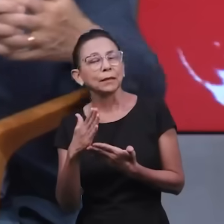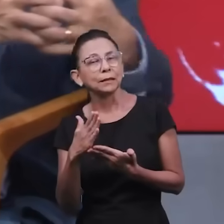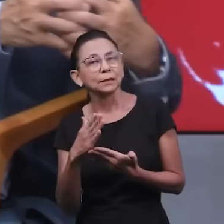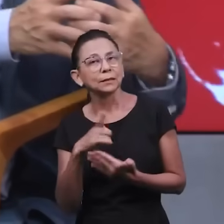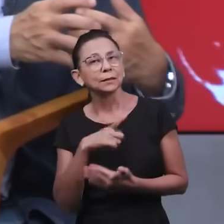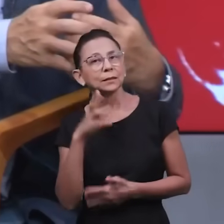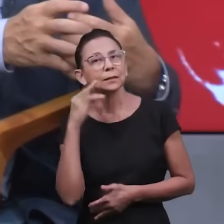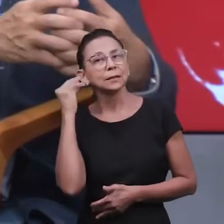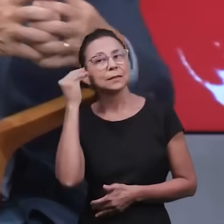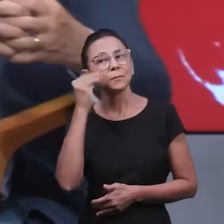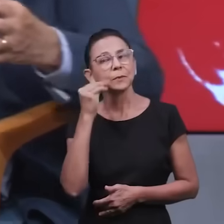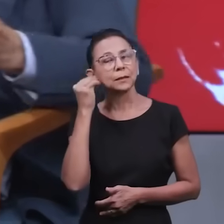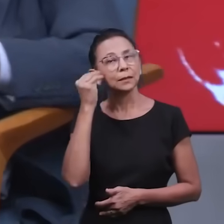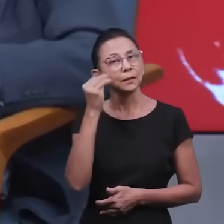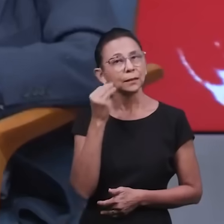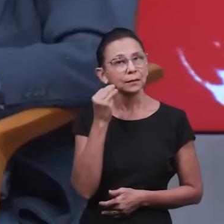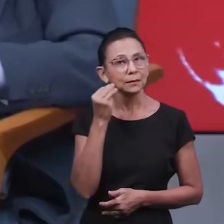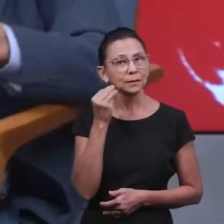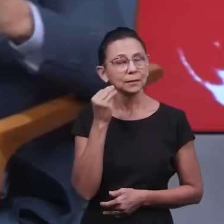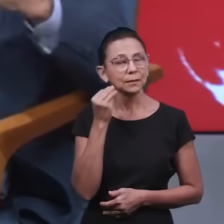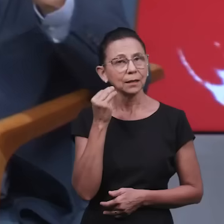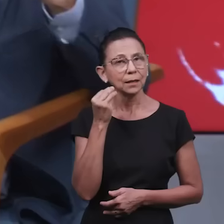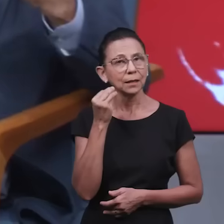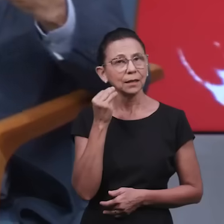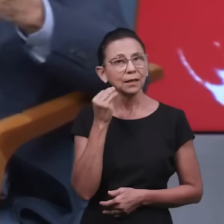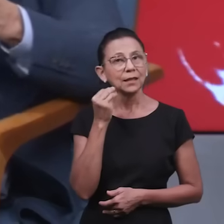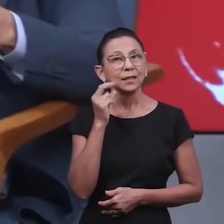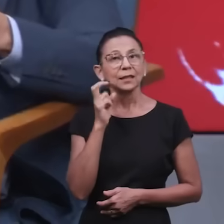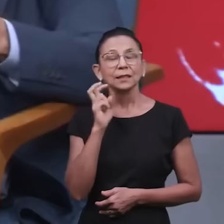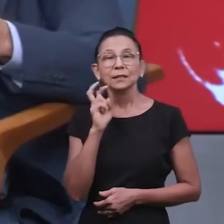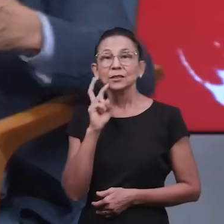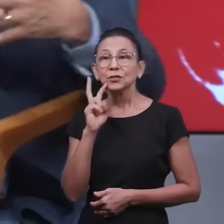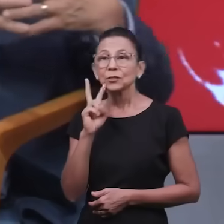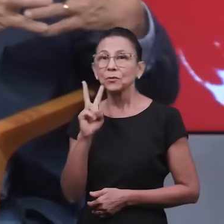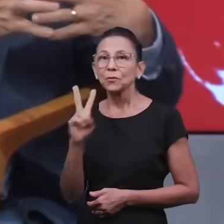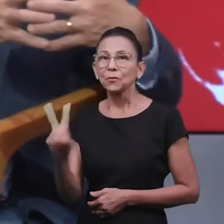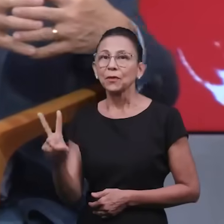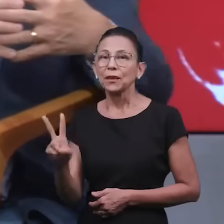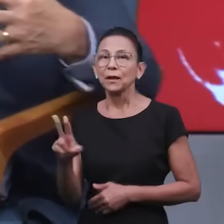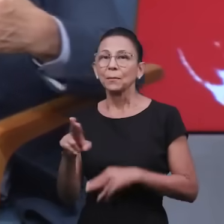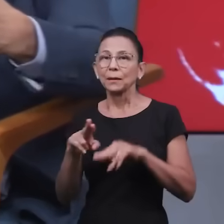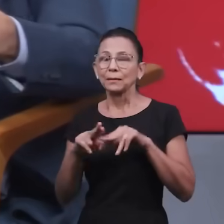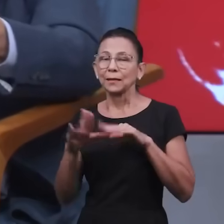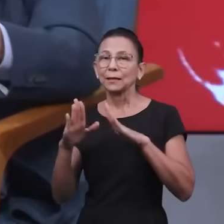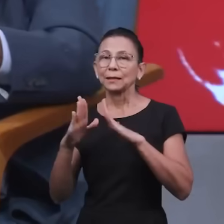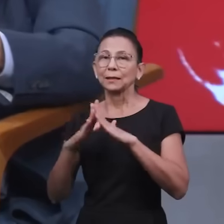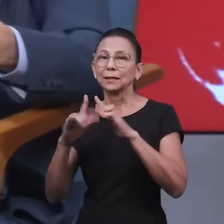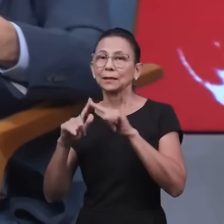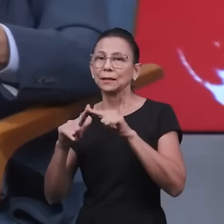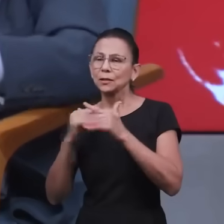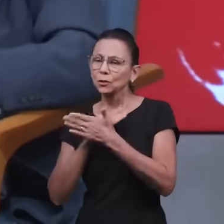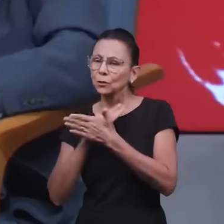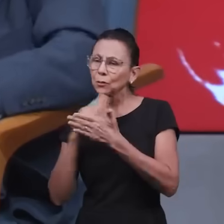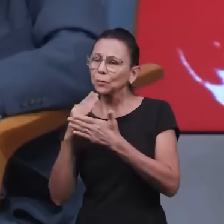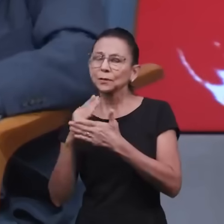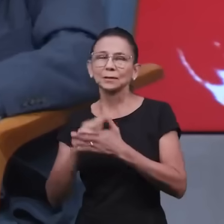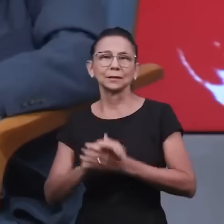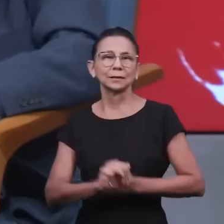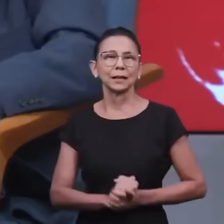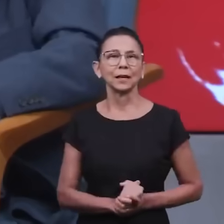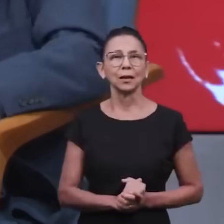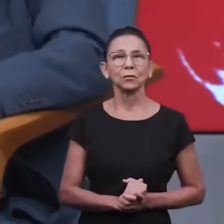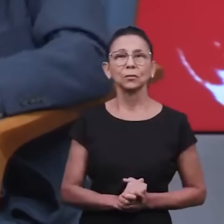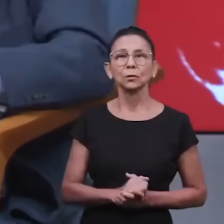de ver a igreja funcionando daquela forma, e tudo aquilo que ele viu, tudo aquilo que ele